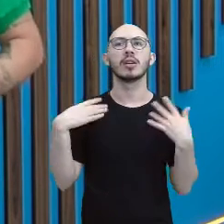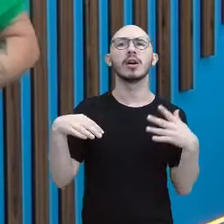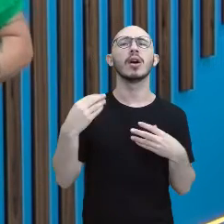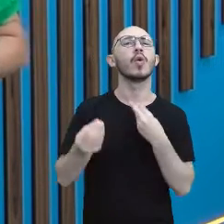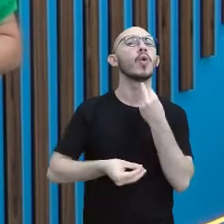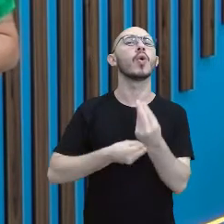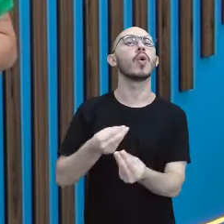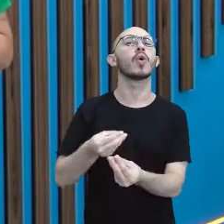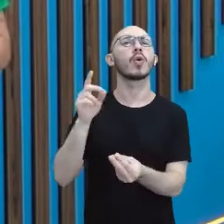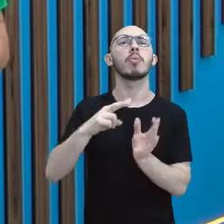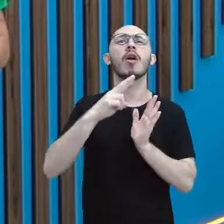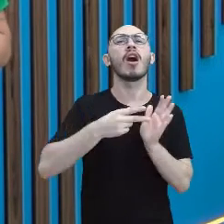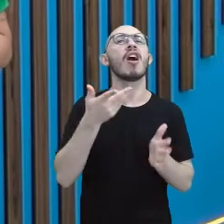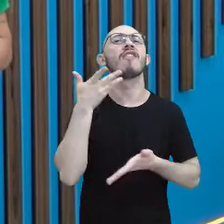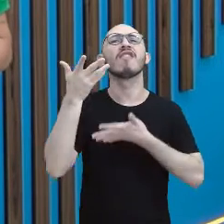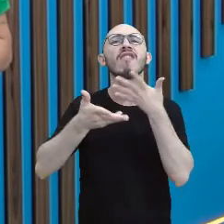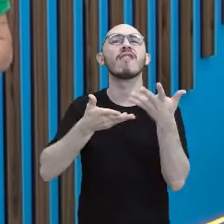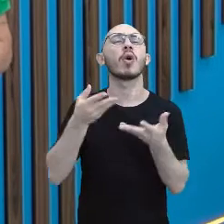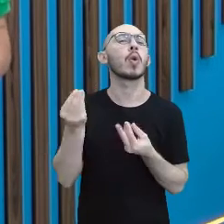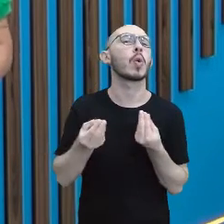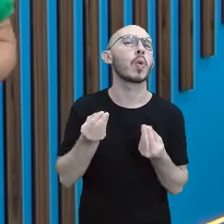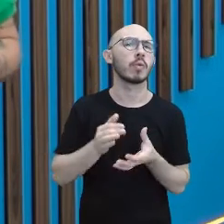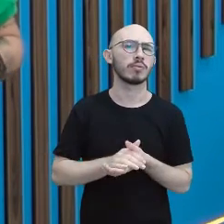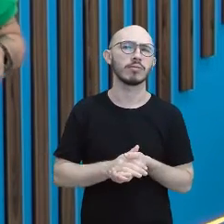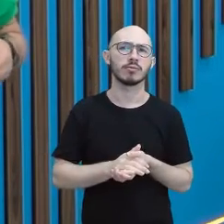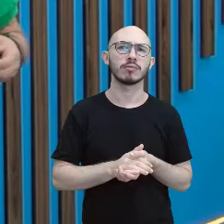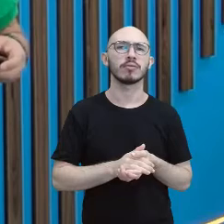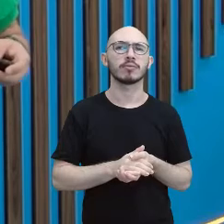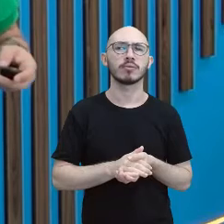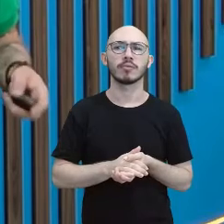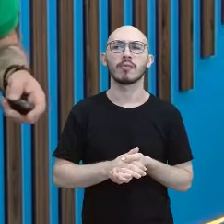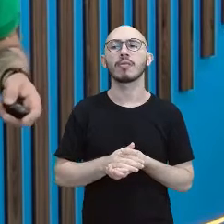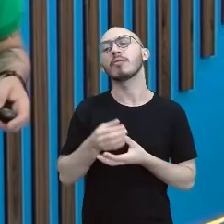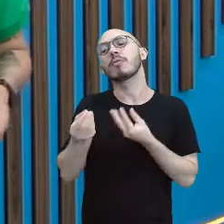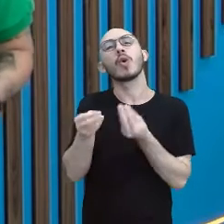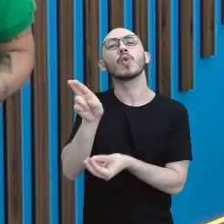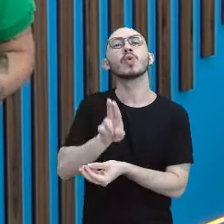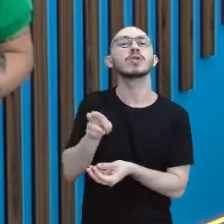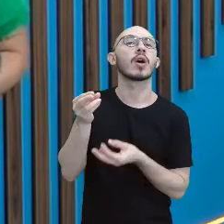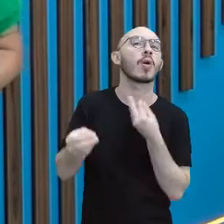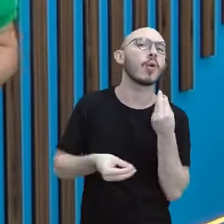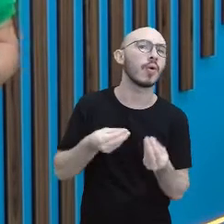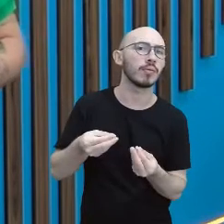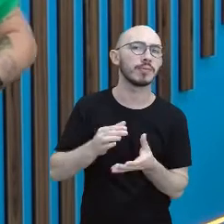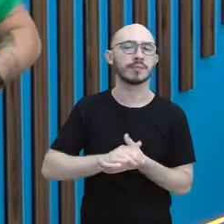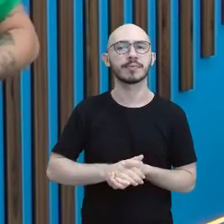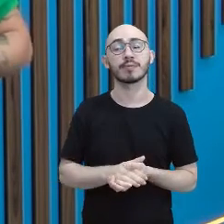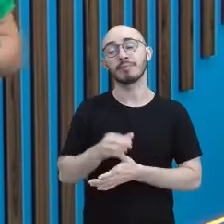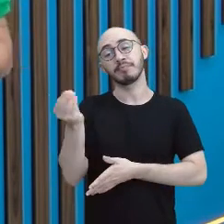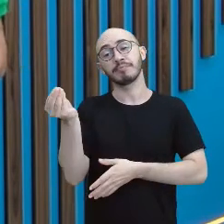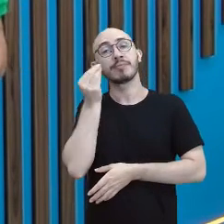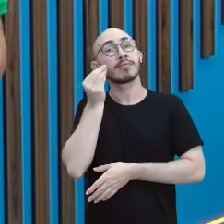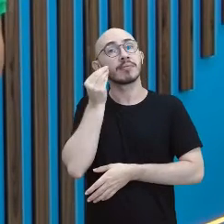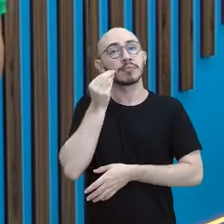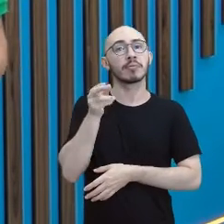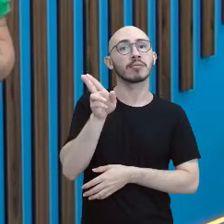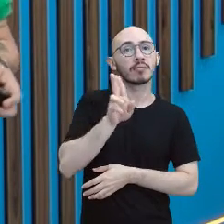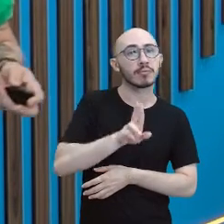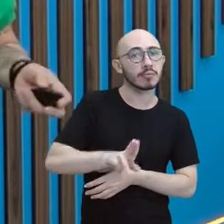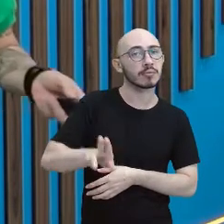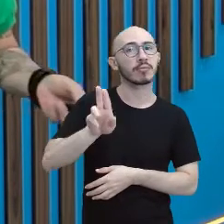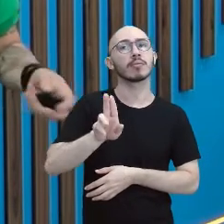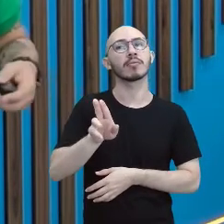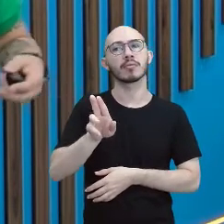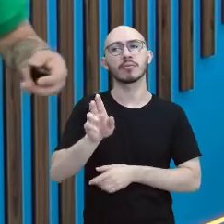é que seria a leitura desse número? Como é que eu vou manipular esse número? Então, se a gente for tentar manipular esses números, como a